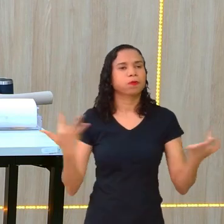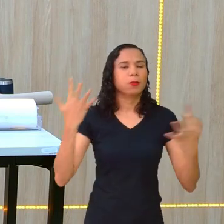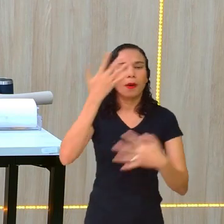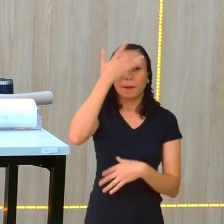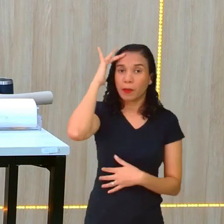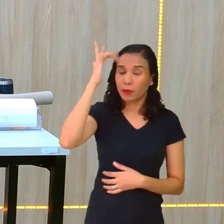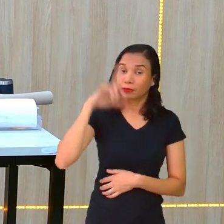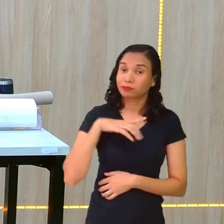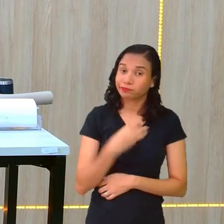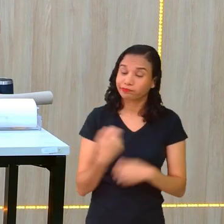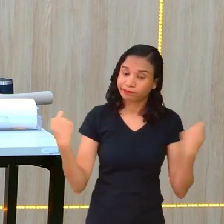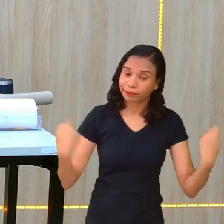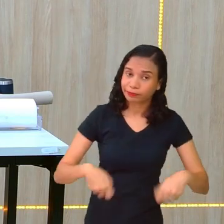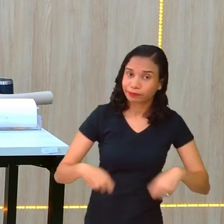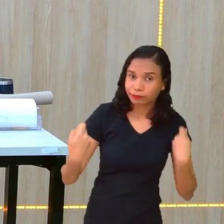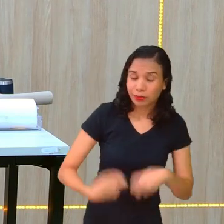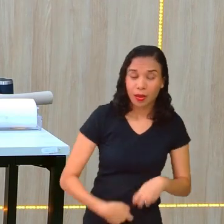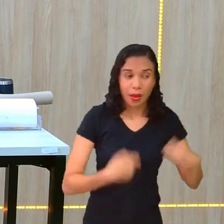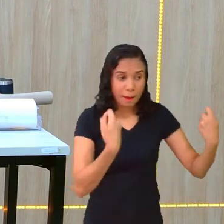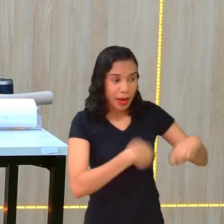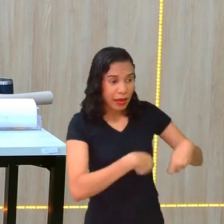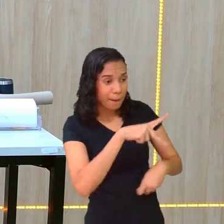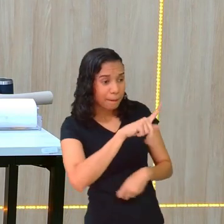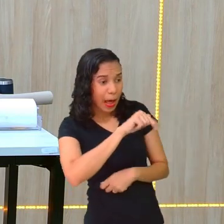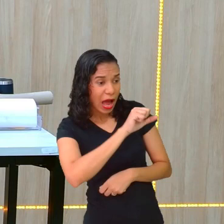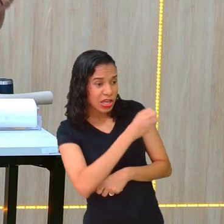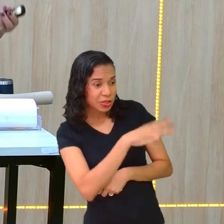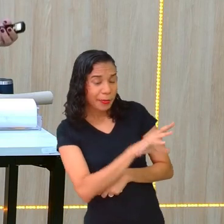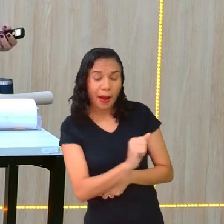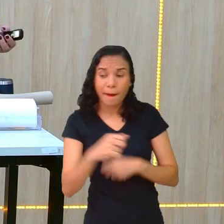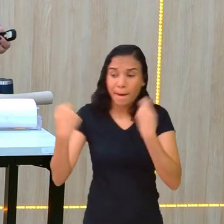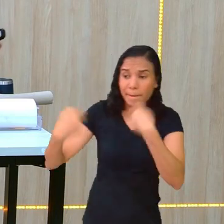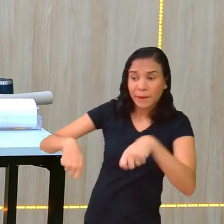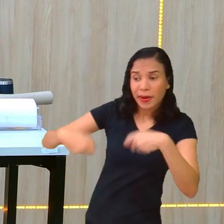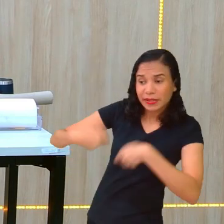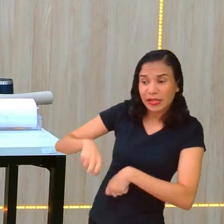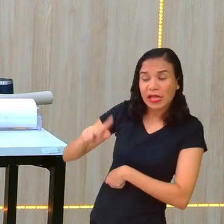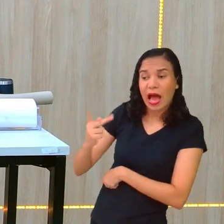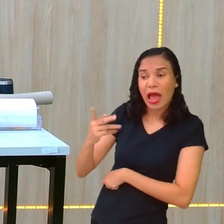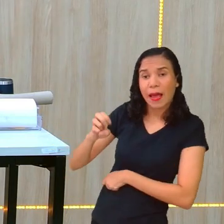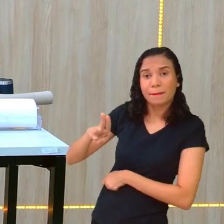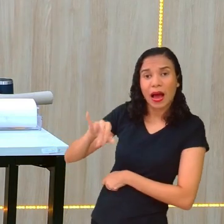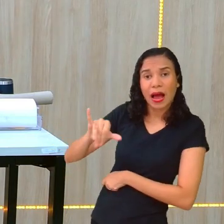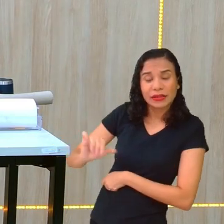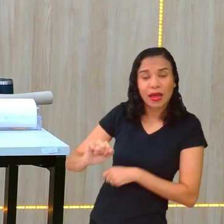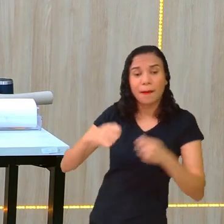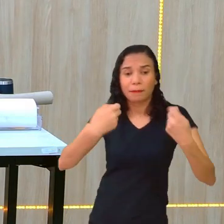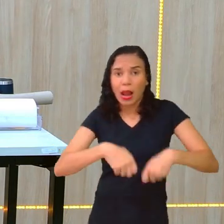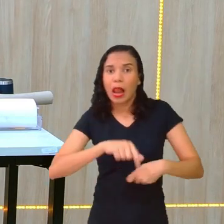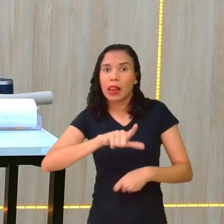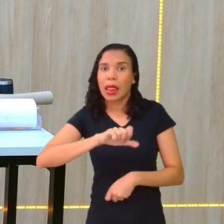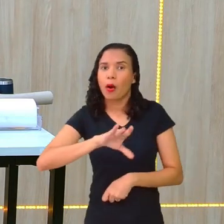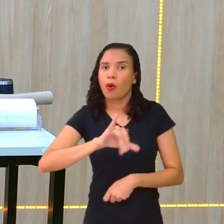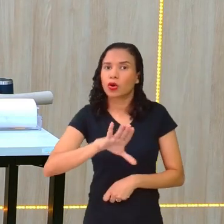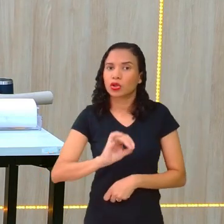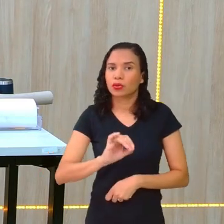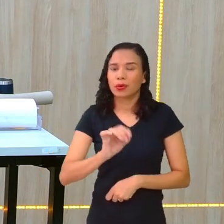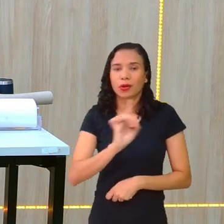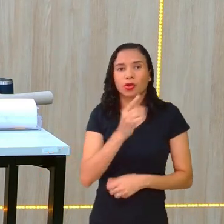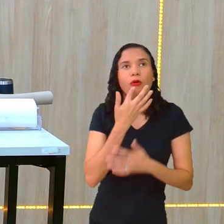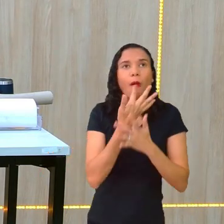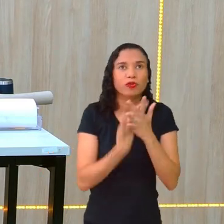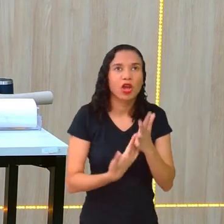que estão necessitando. Um precisa de plasma, o outro precisa de hemácia, o outro precisa de leucócito. Não pense que o sangue